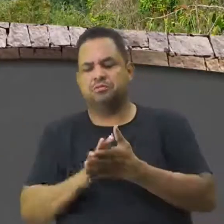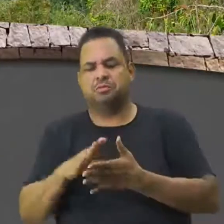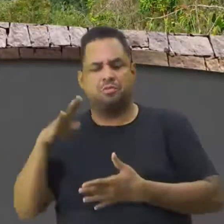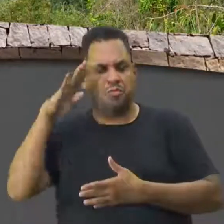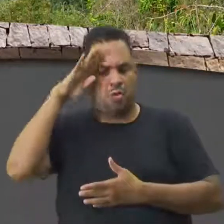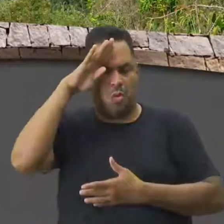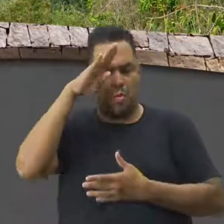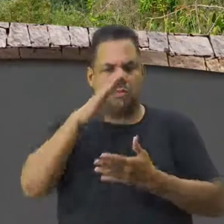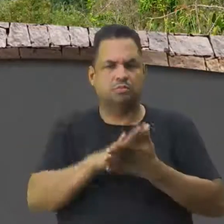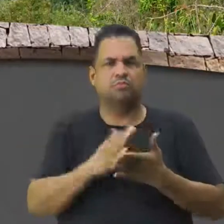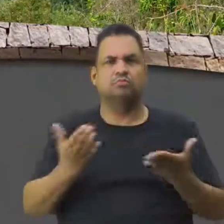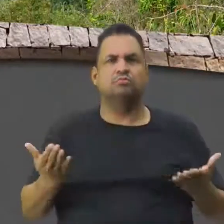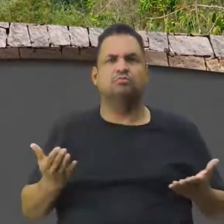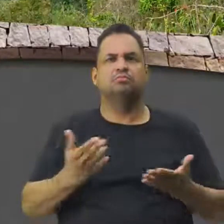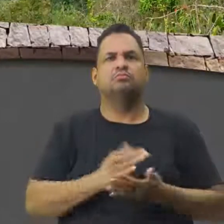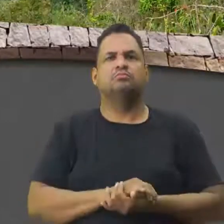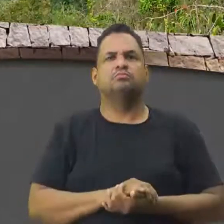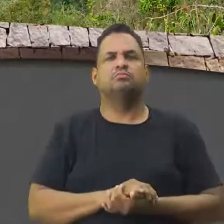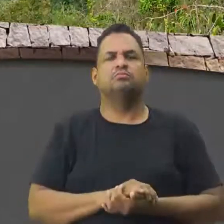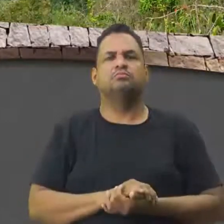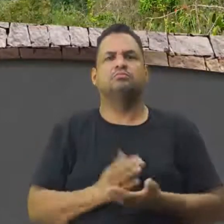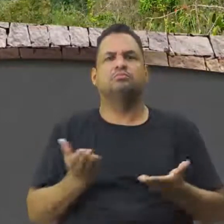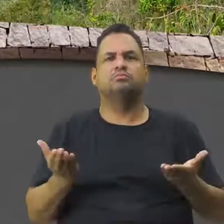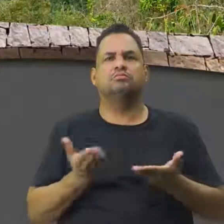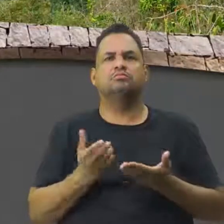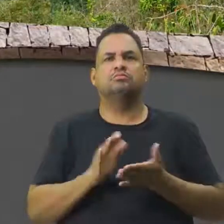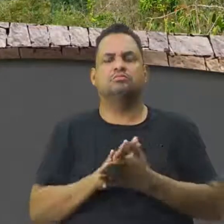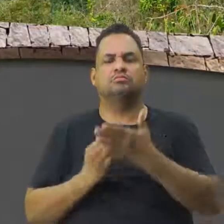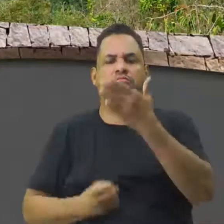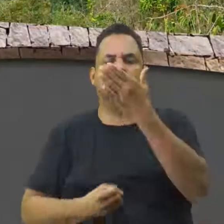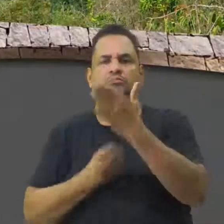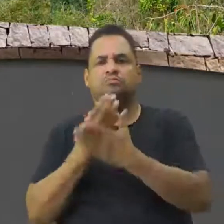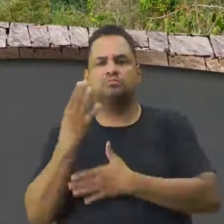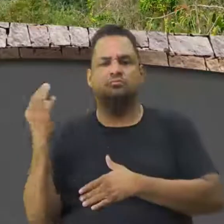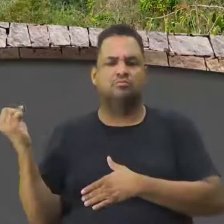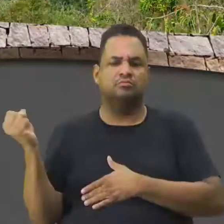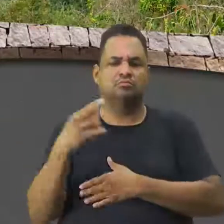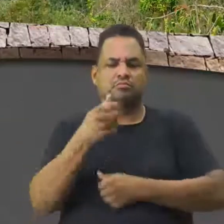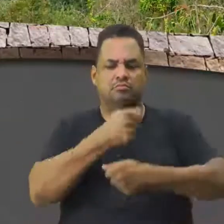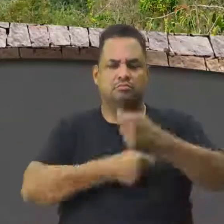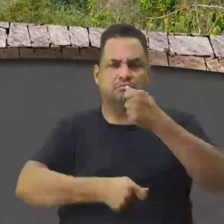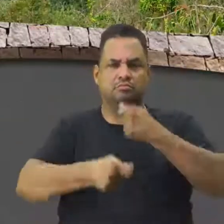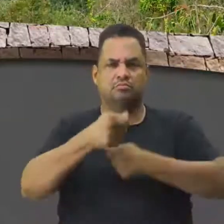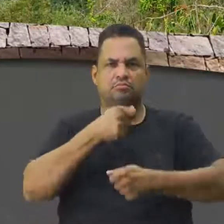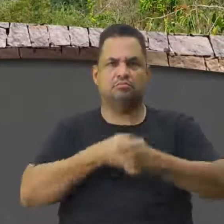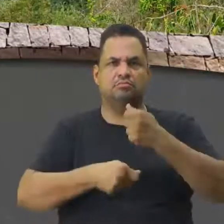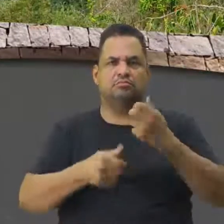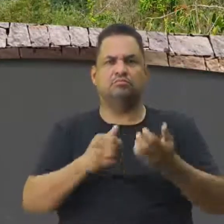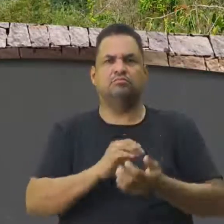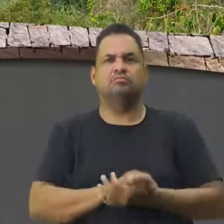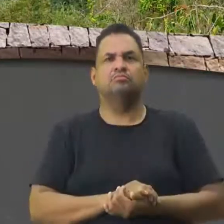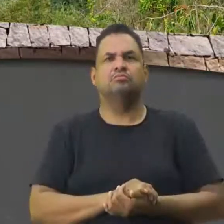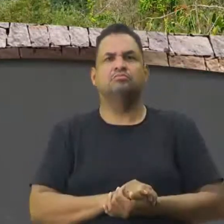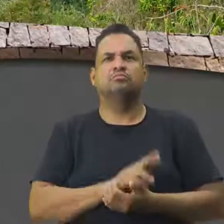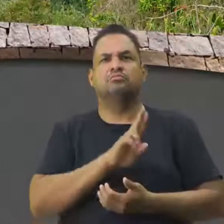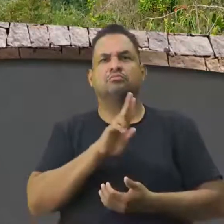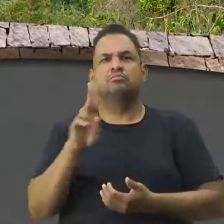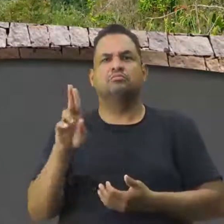Mas agora estava nascendo uma nova economia. essa nova economia chamada